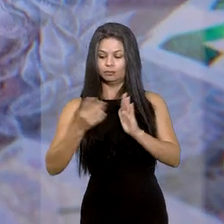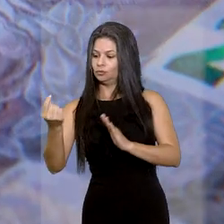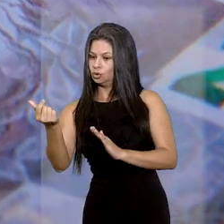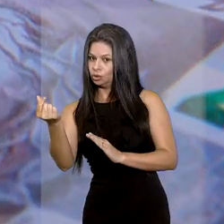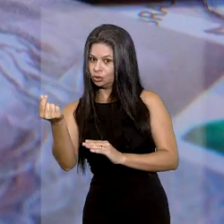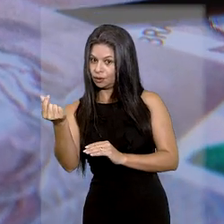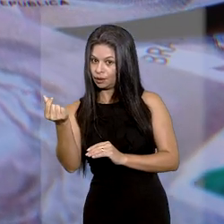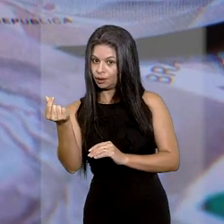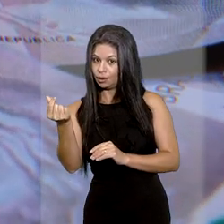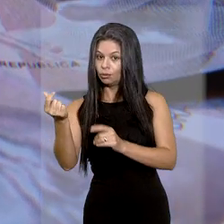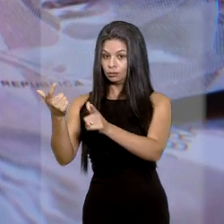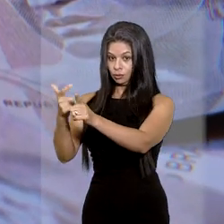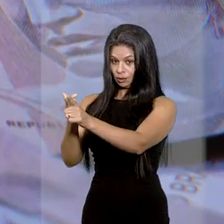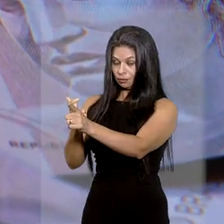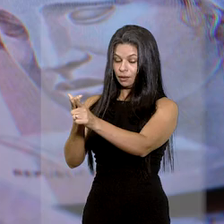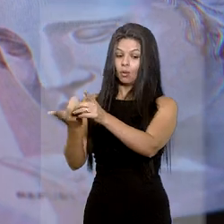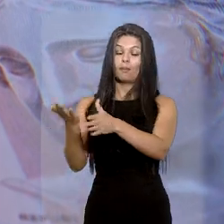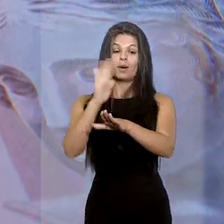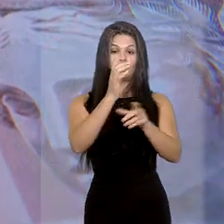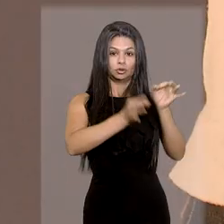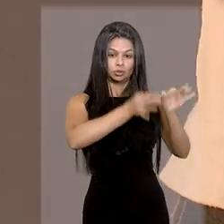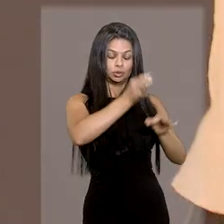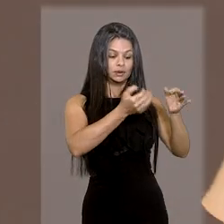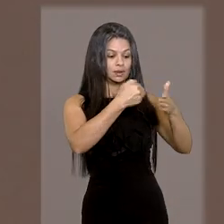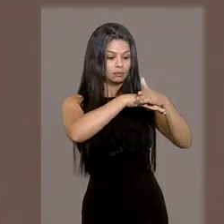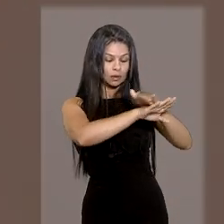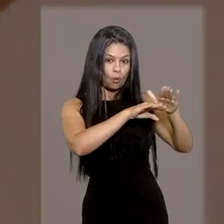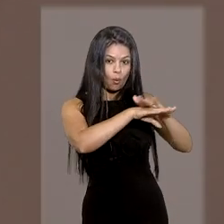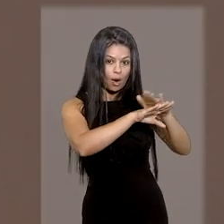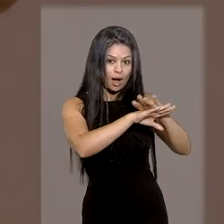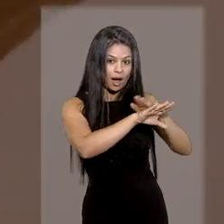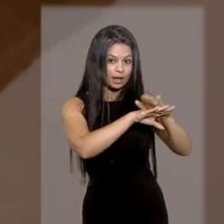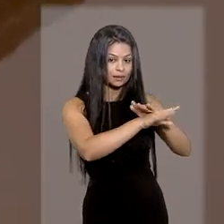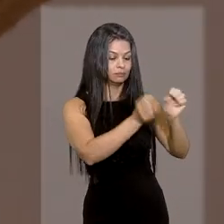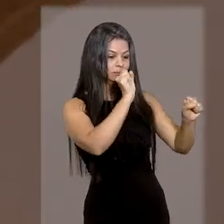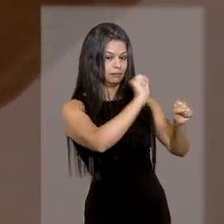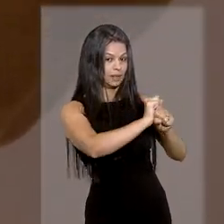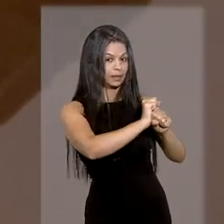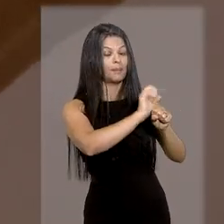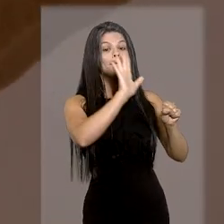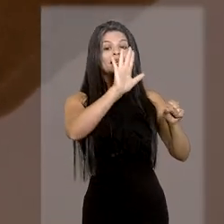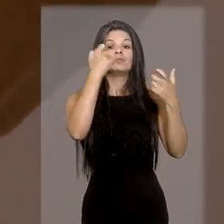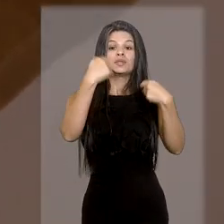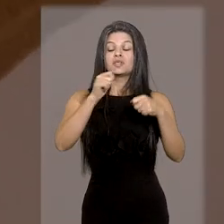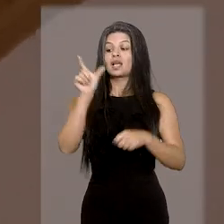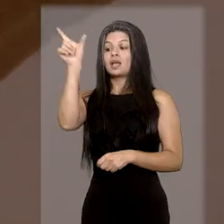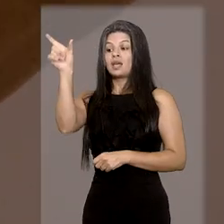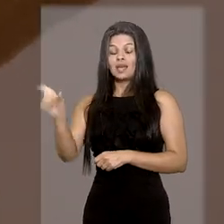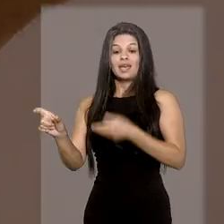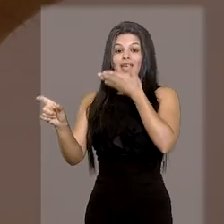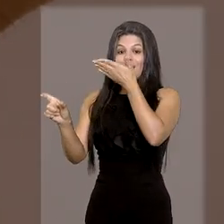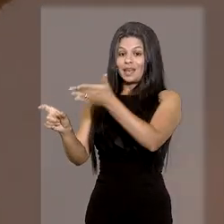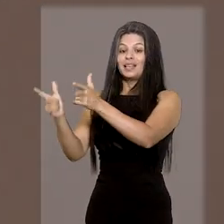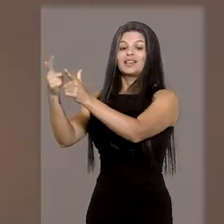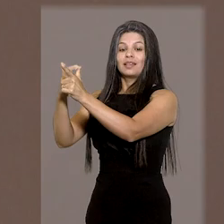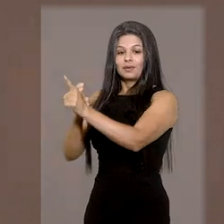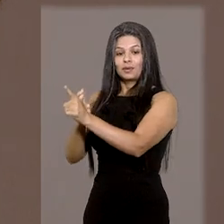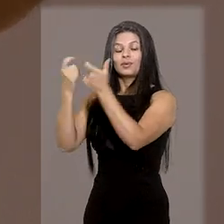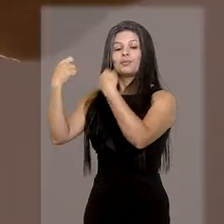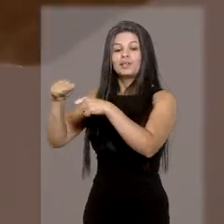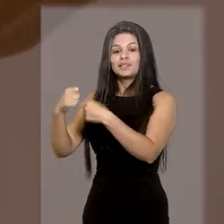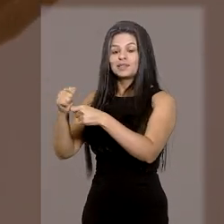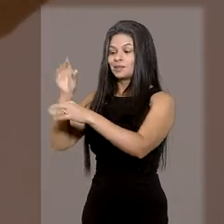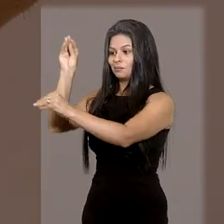impenhorabilidade das verbas de natureza salarial para pagamento de dívida não alimentar independentemente do montante